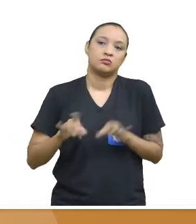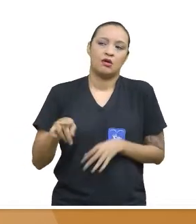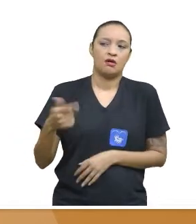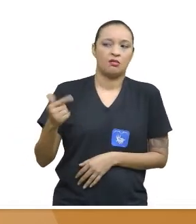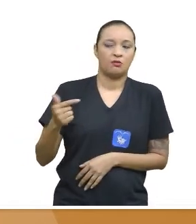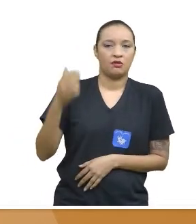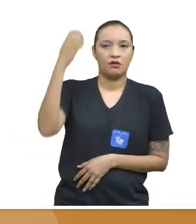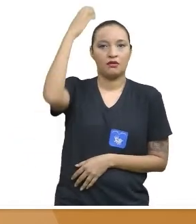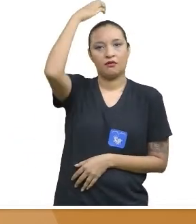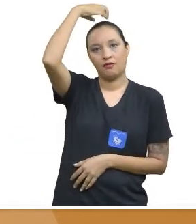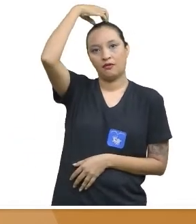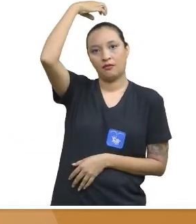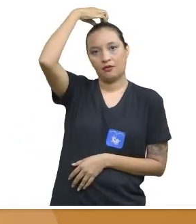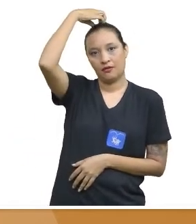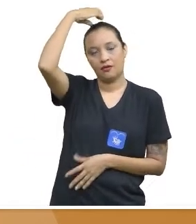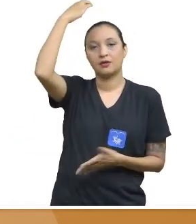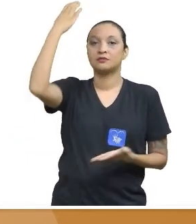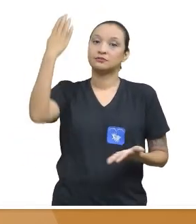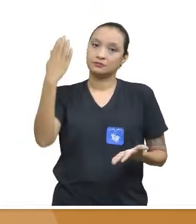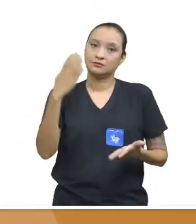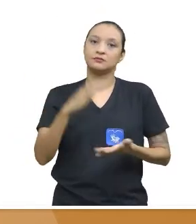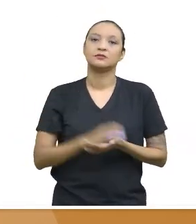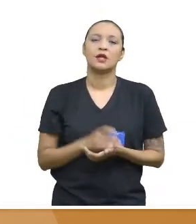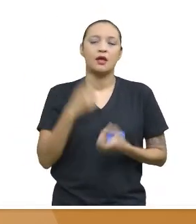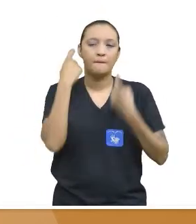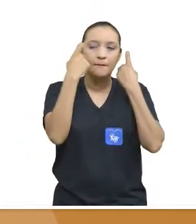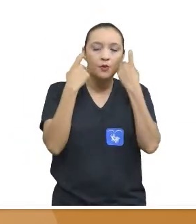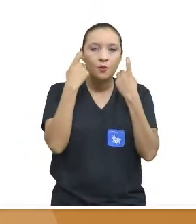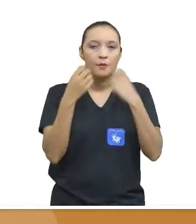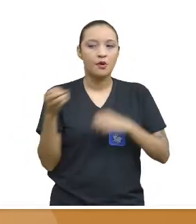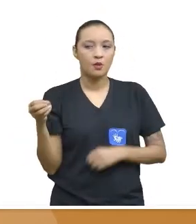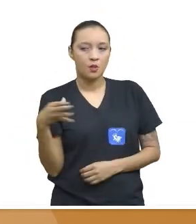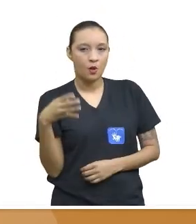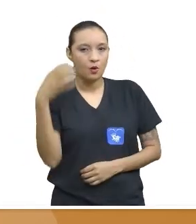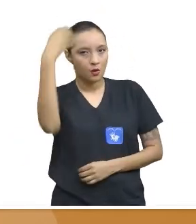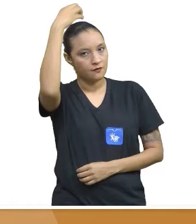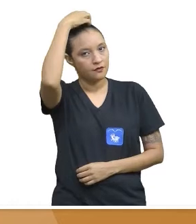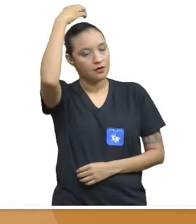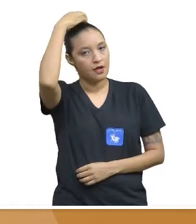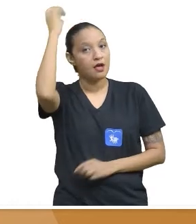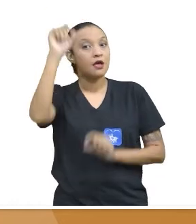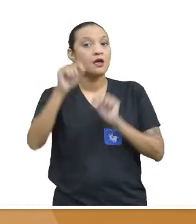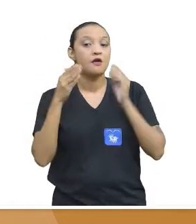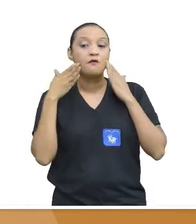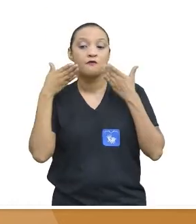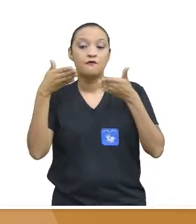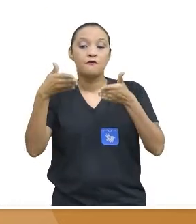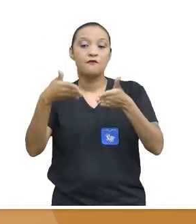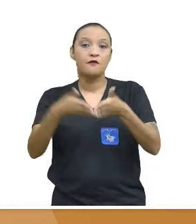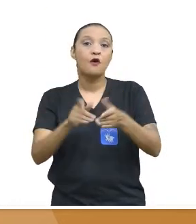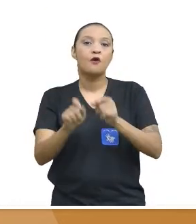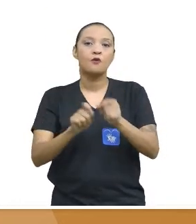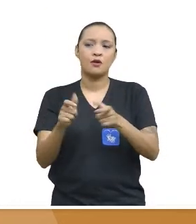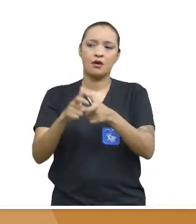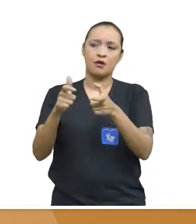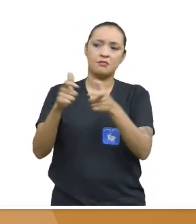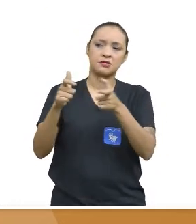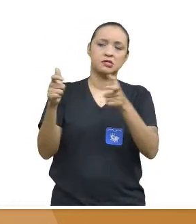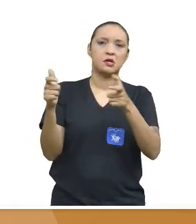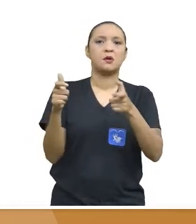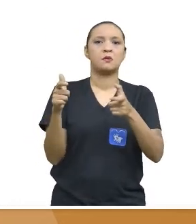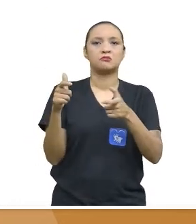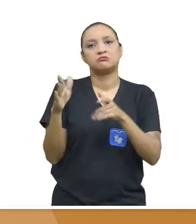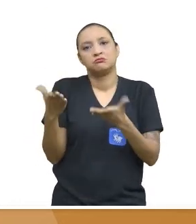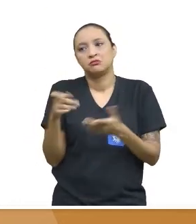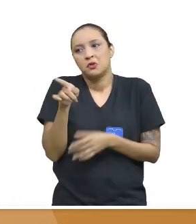as preocupações do novo rei é somente com a questão da expansão do Império Napoleônico,